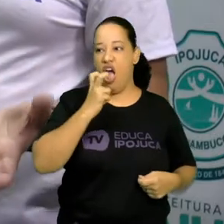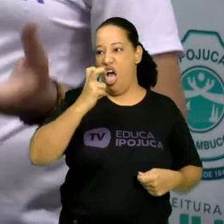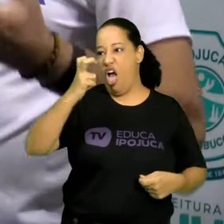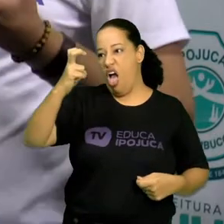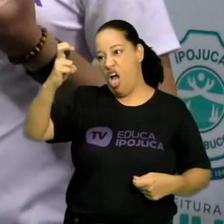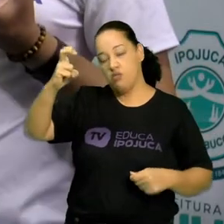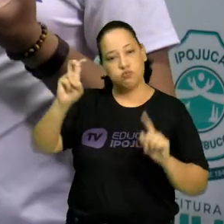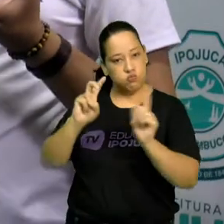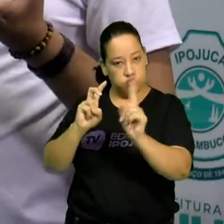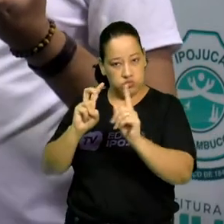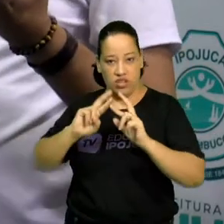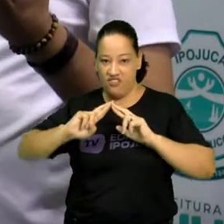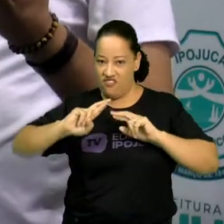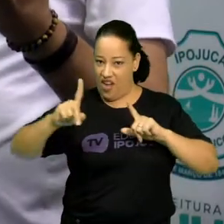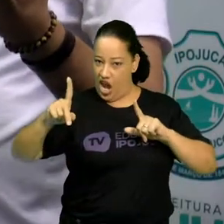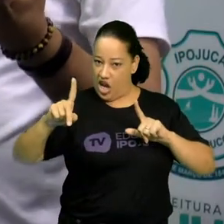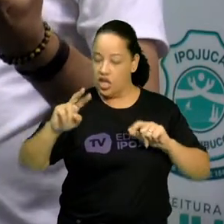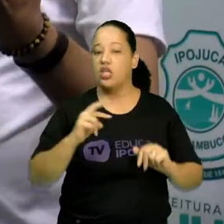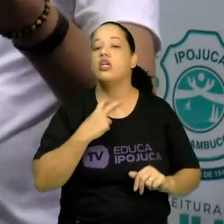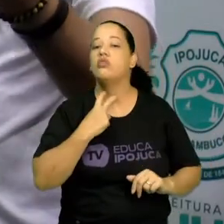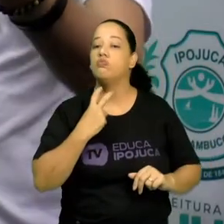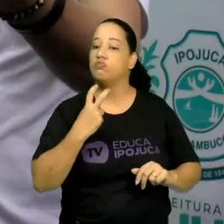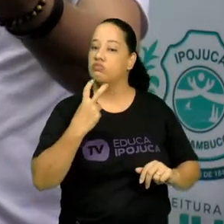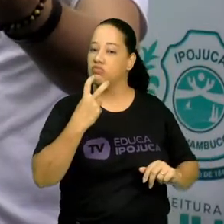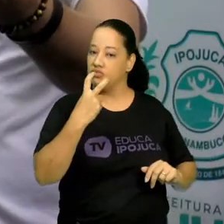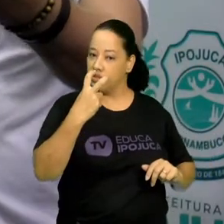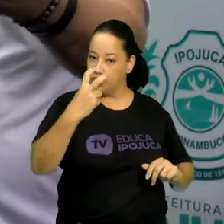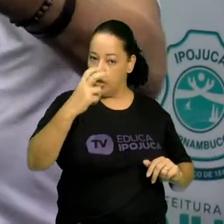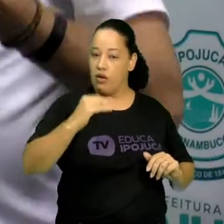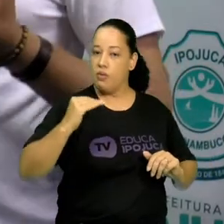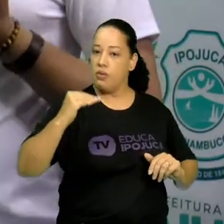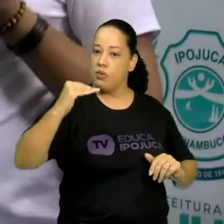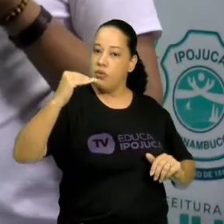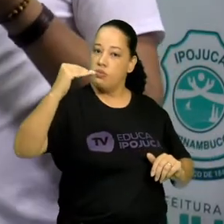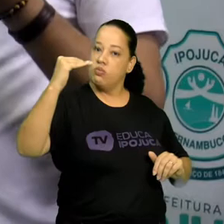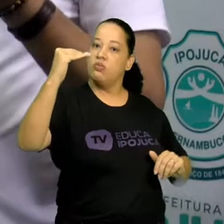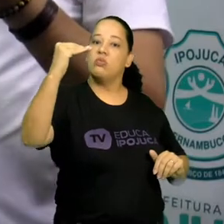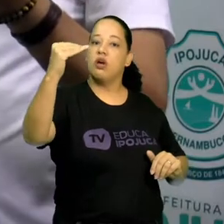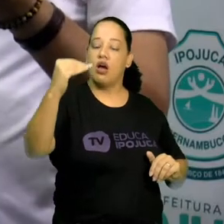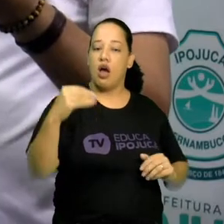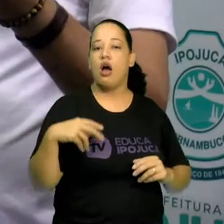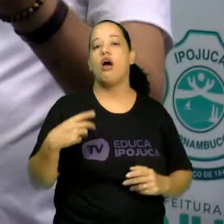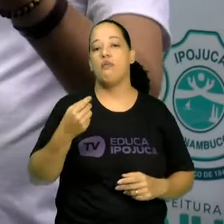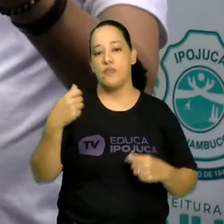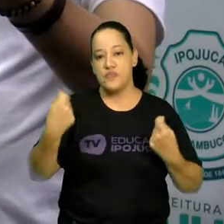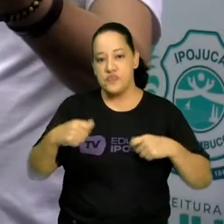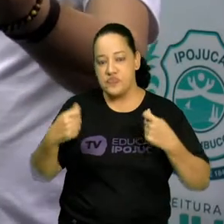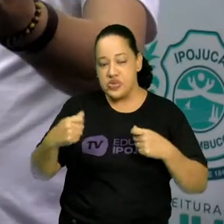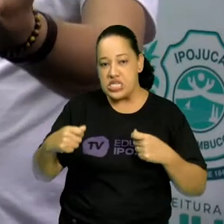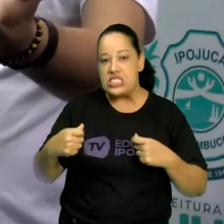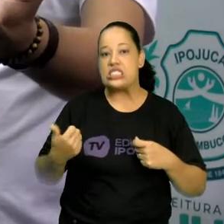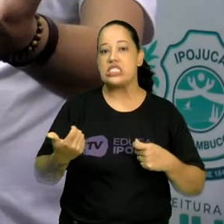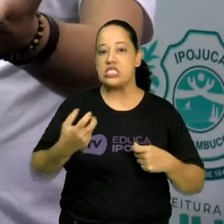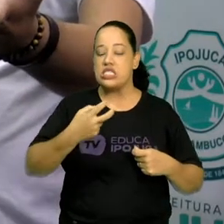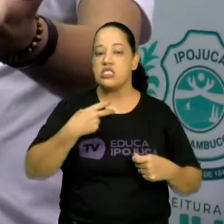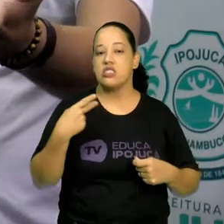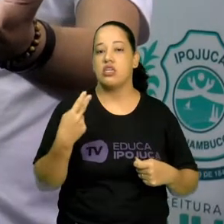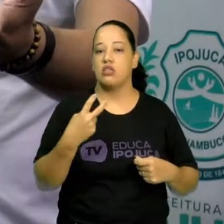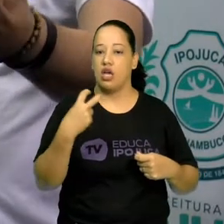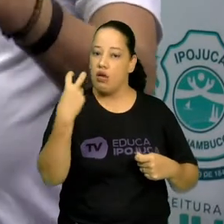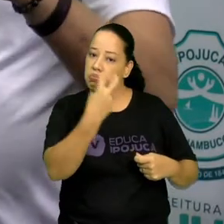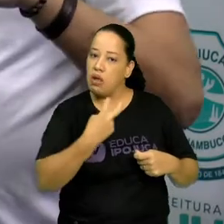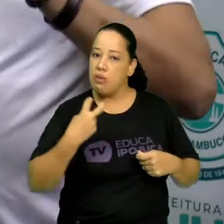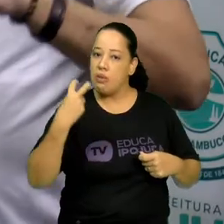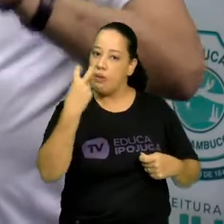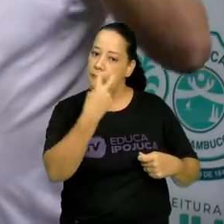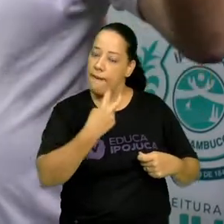gritar. Eu vou projetar a voz, articular a minha